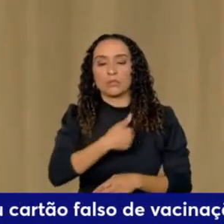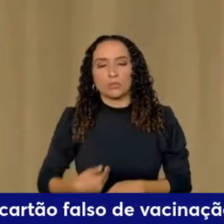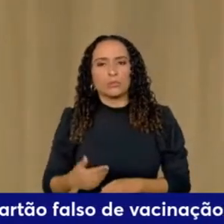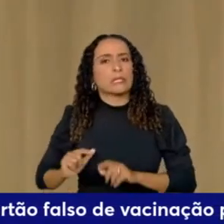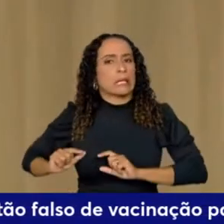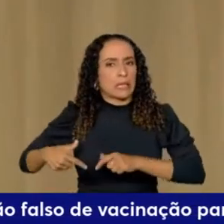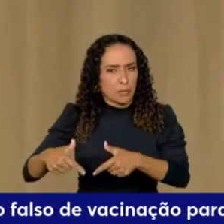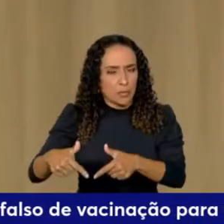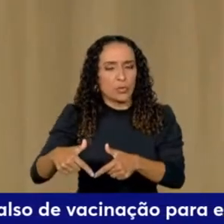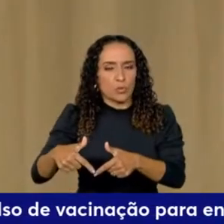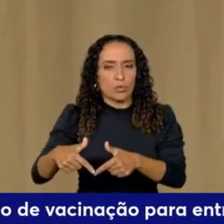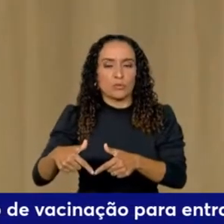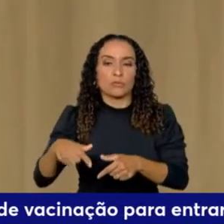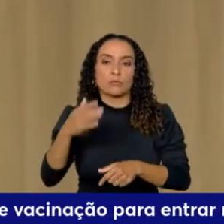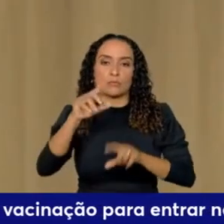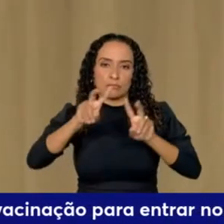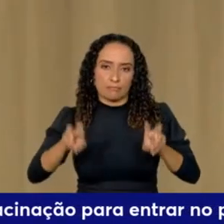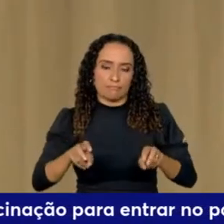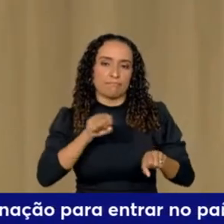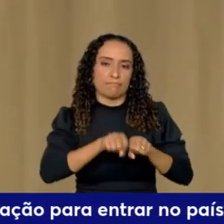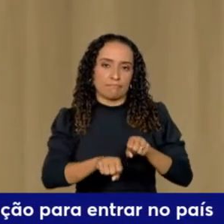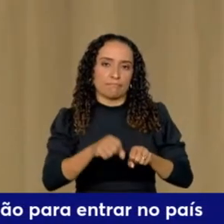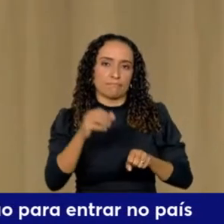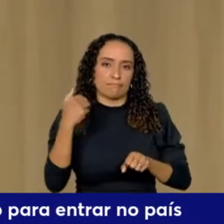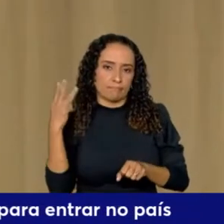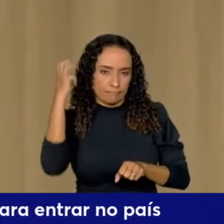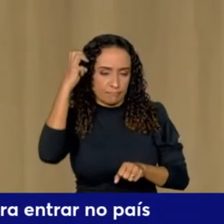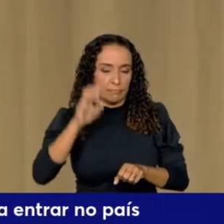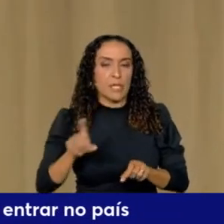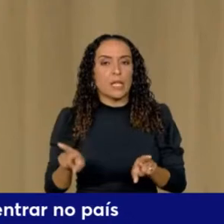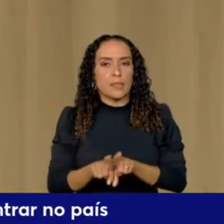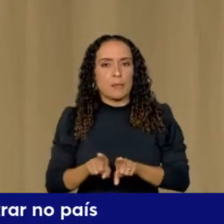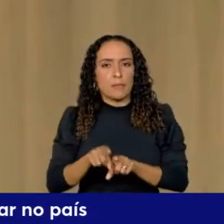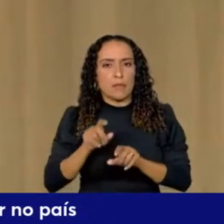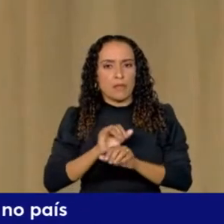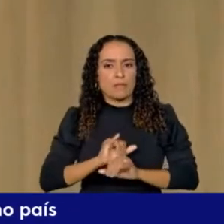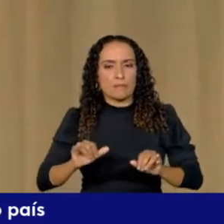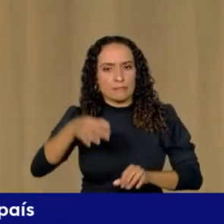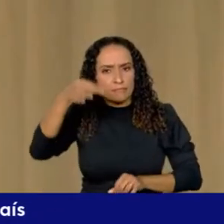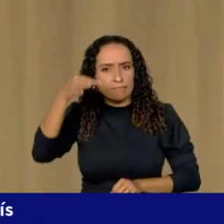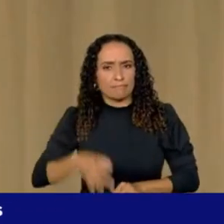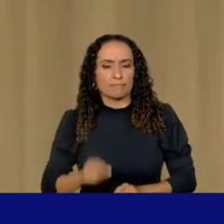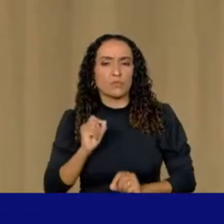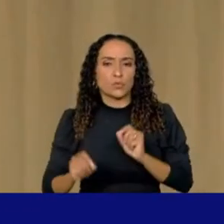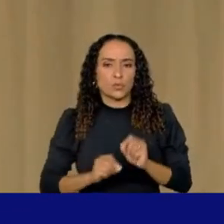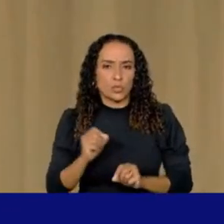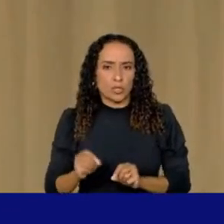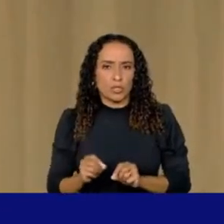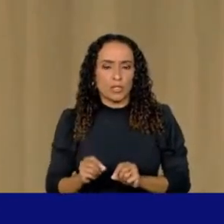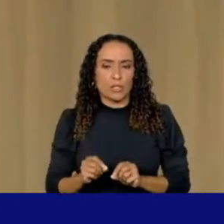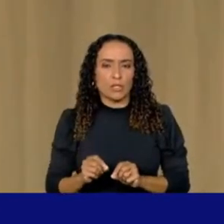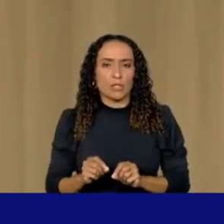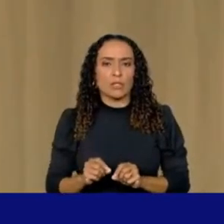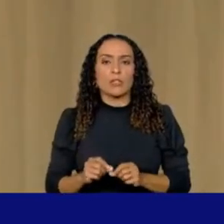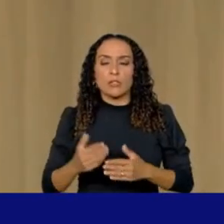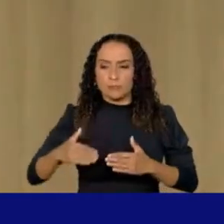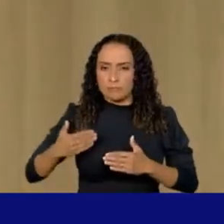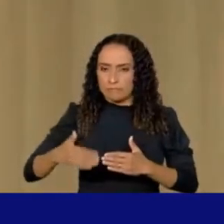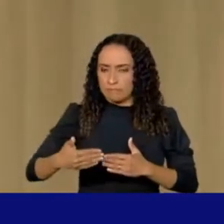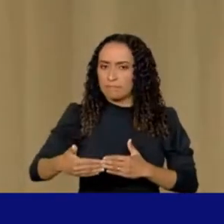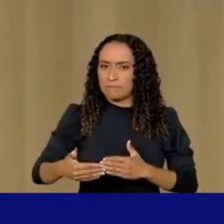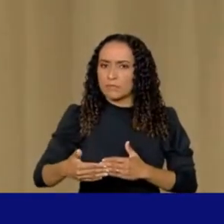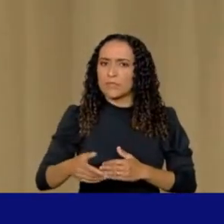eh neste caso eh posso assegurar as senhoras e os senhores que esse procedimento